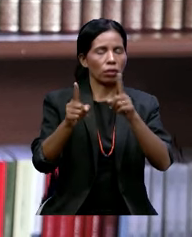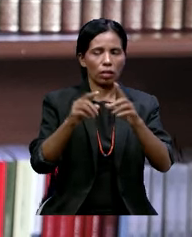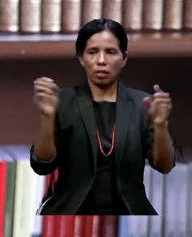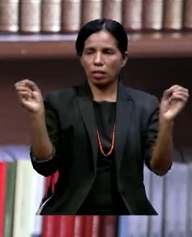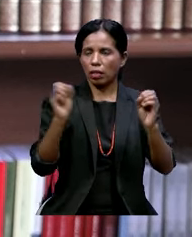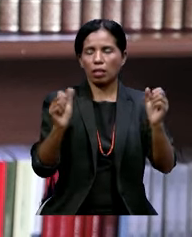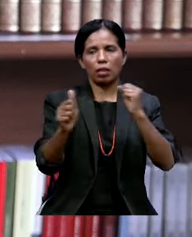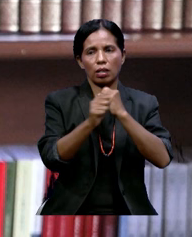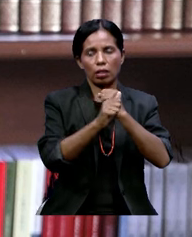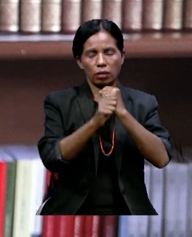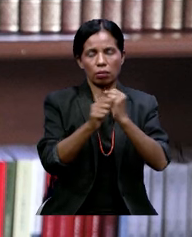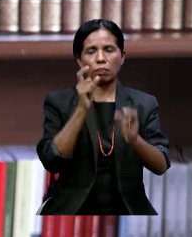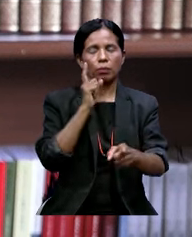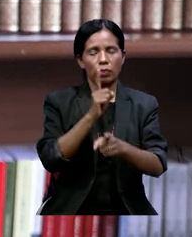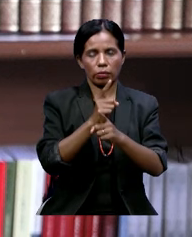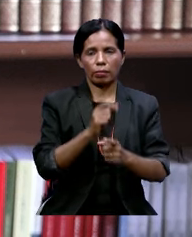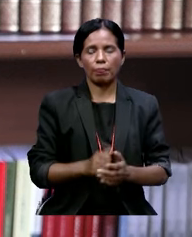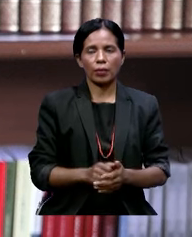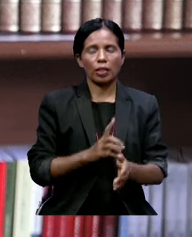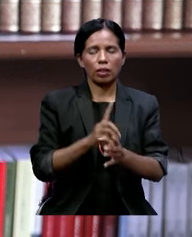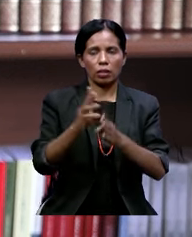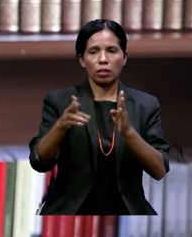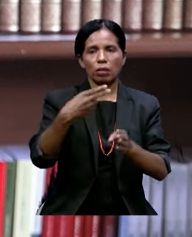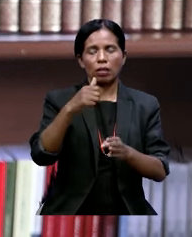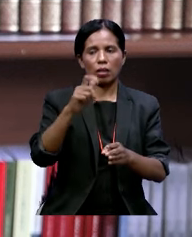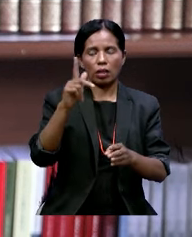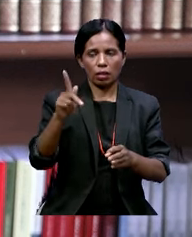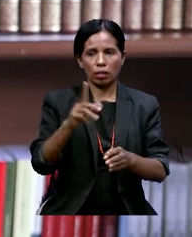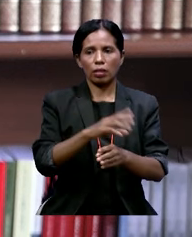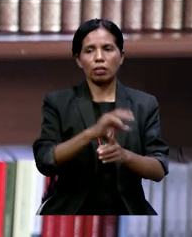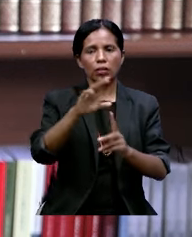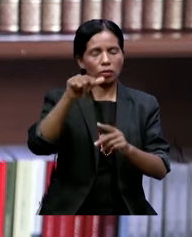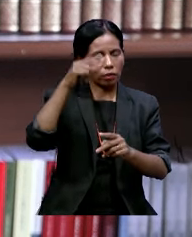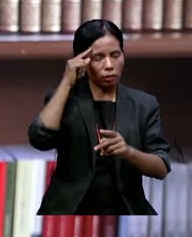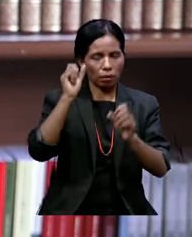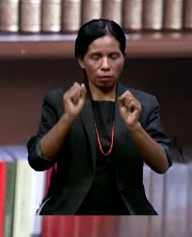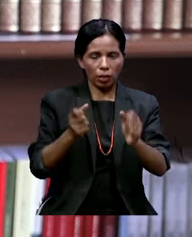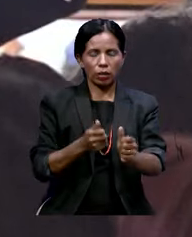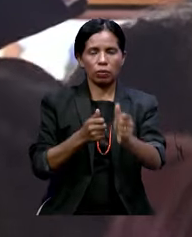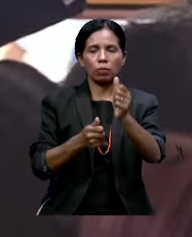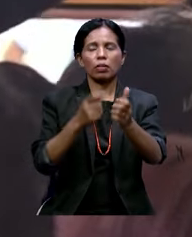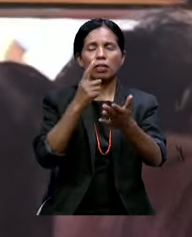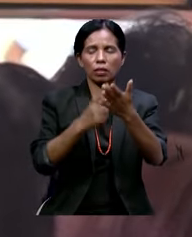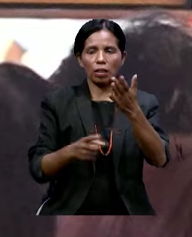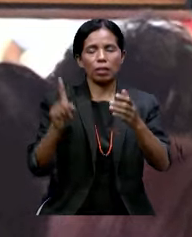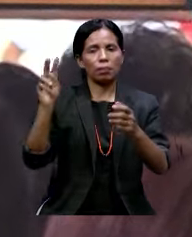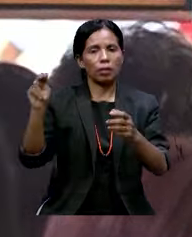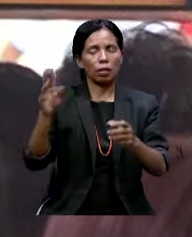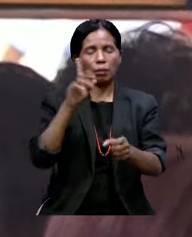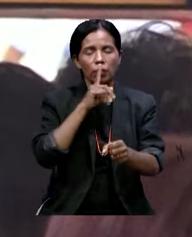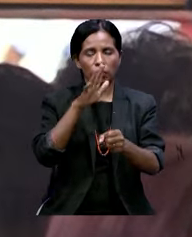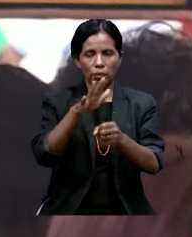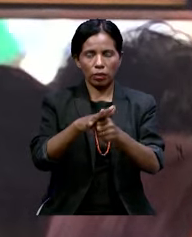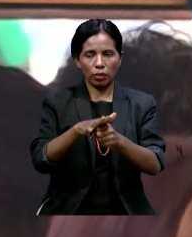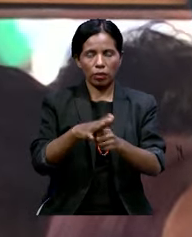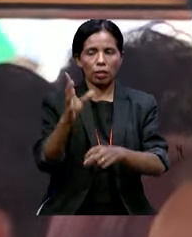laiha asang konkreta. Diretor asosiasi hak nemos espera katak sefi governo bele kumpri saida maknya prometeona ihalorong